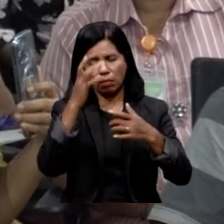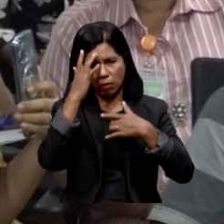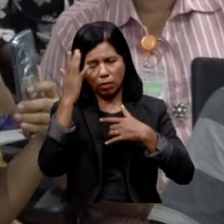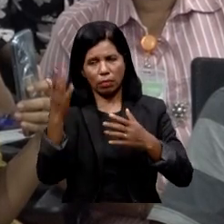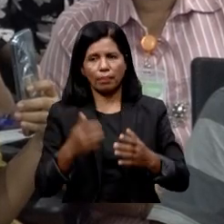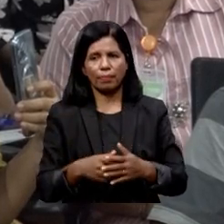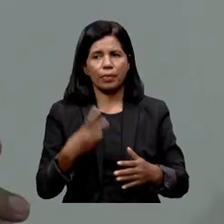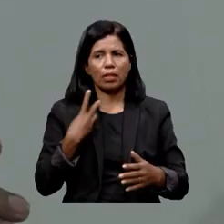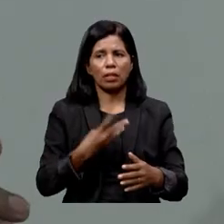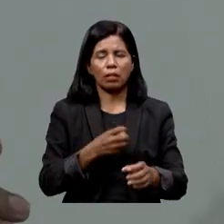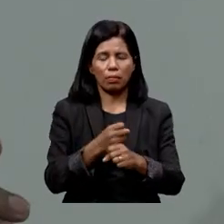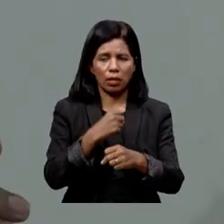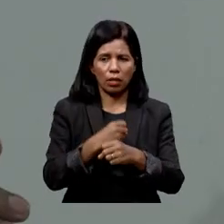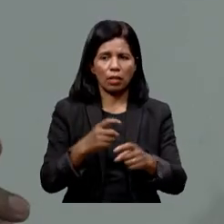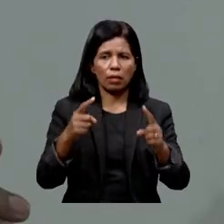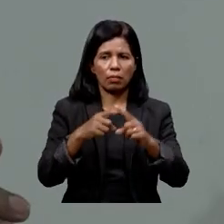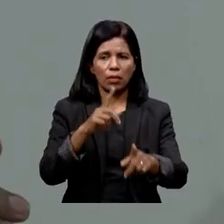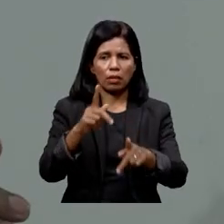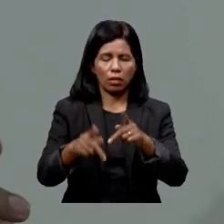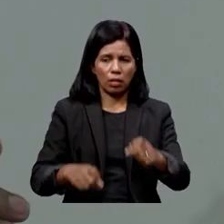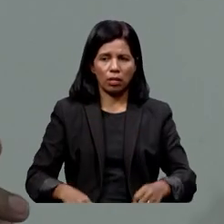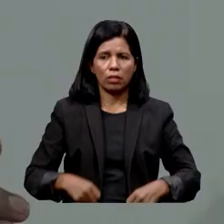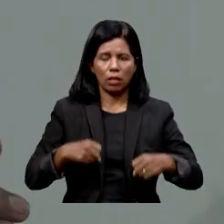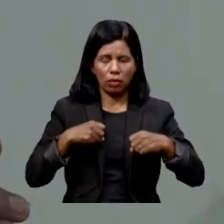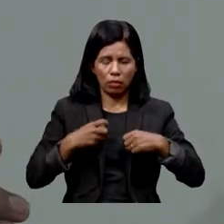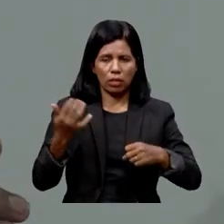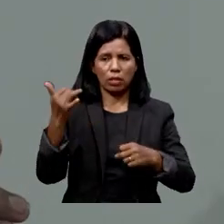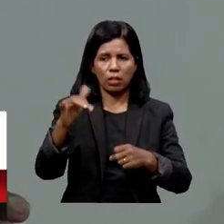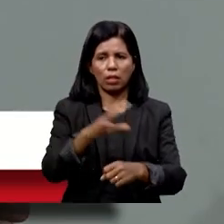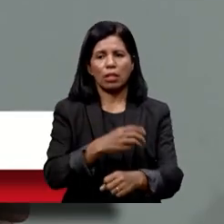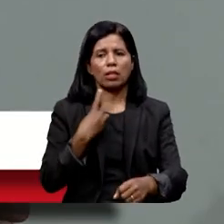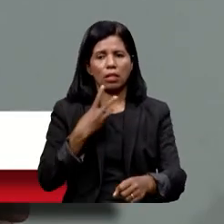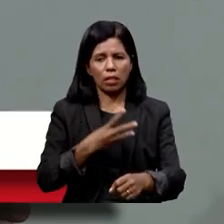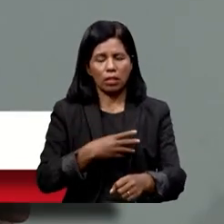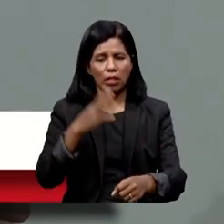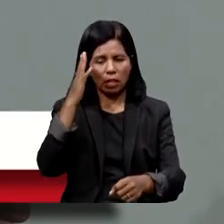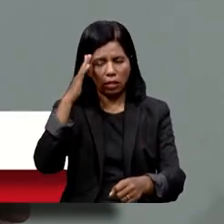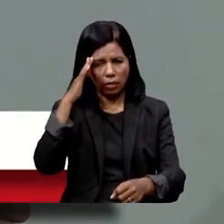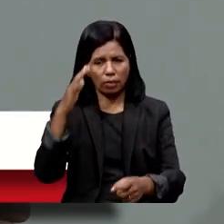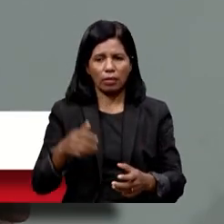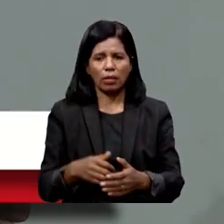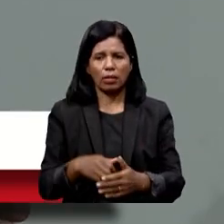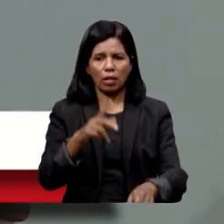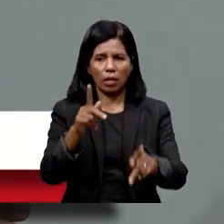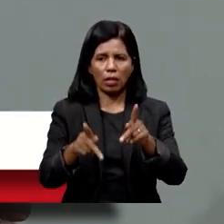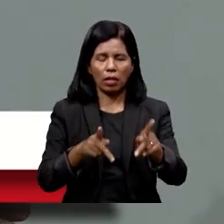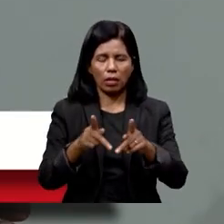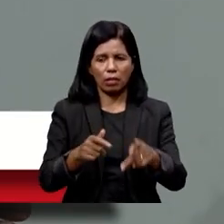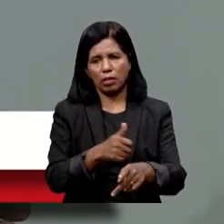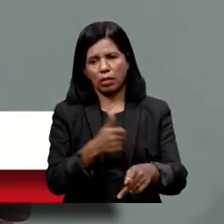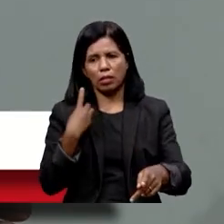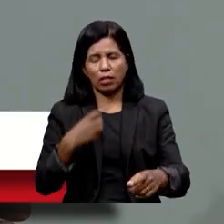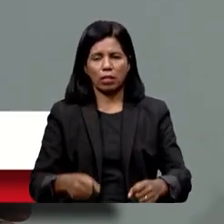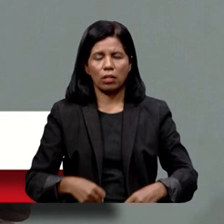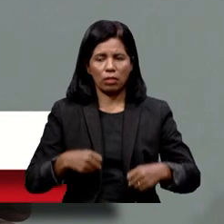Da bele halo restreio, ba itanya pessoal saudi sira, da ruma ita hanoin den itanya comunidade, mas ita saudi